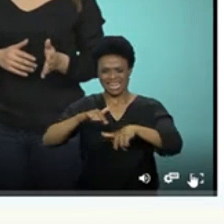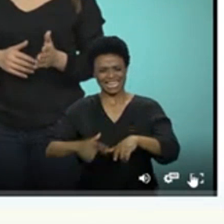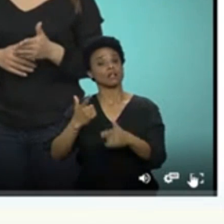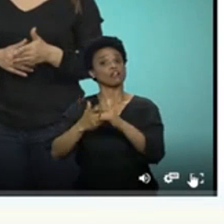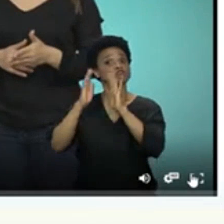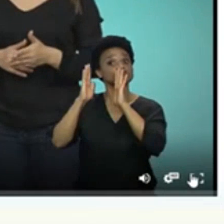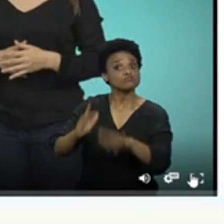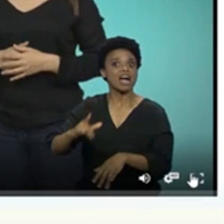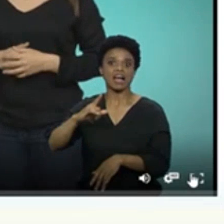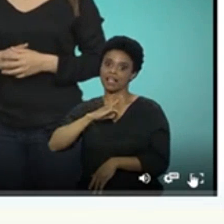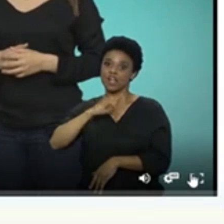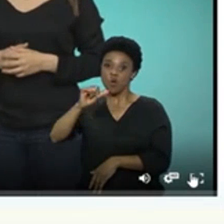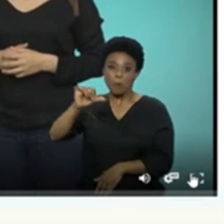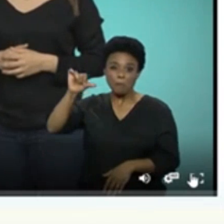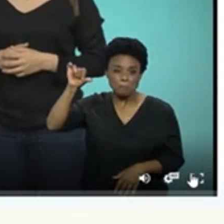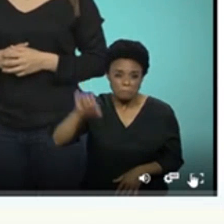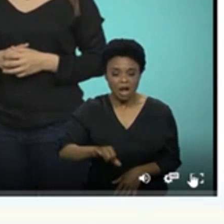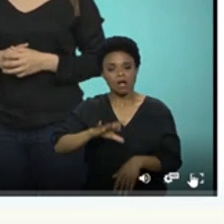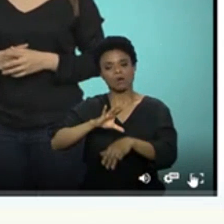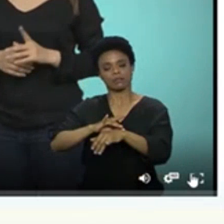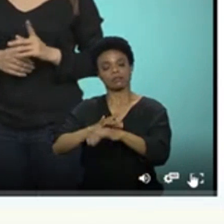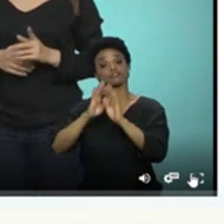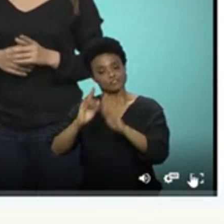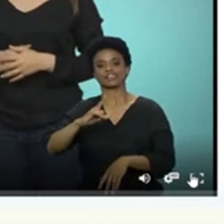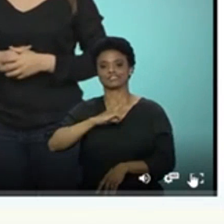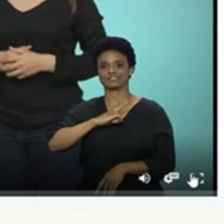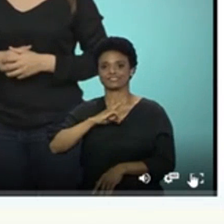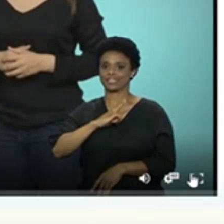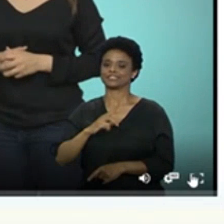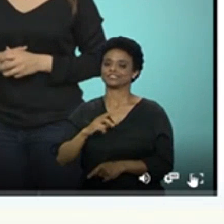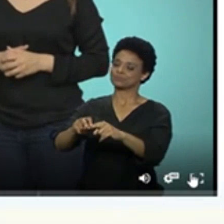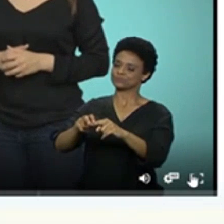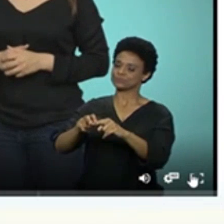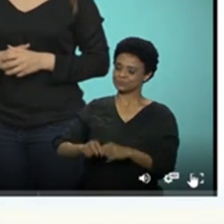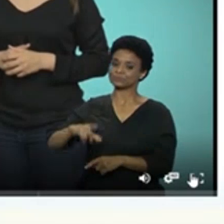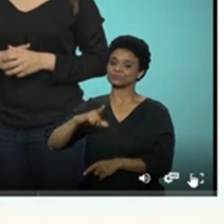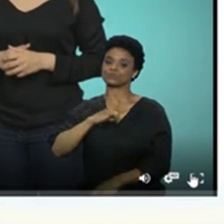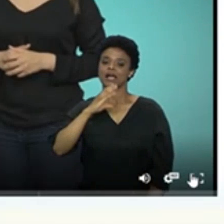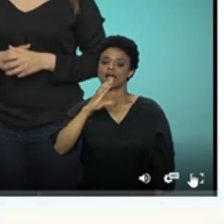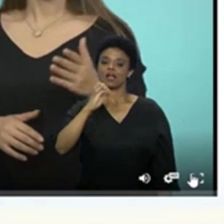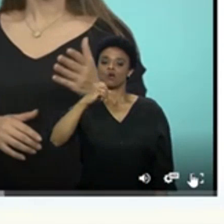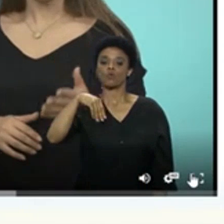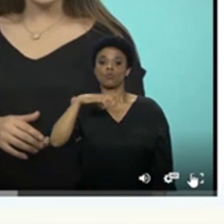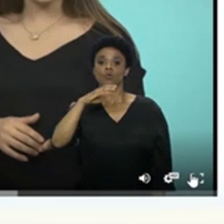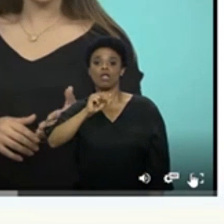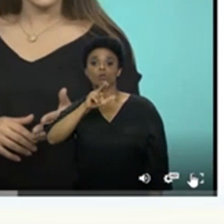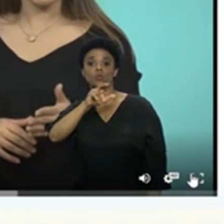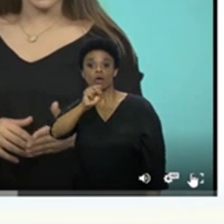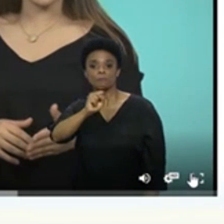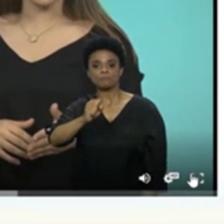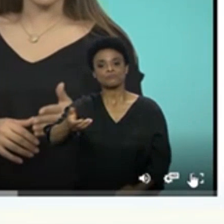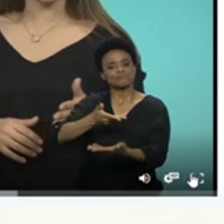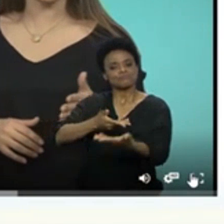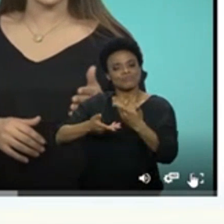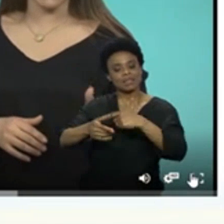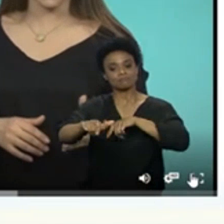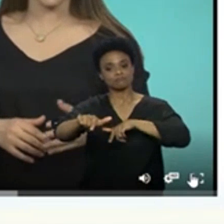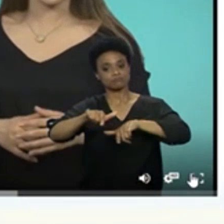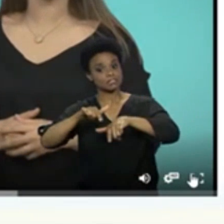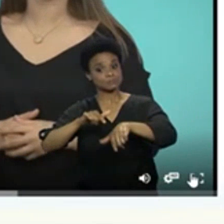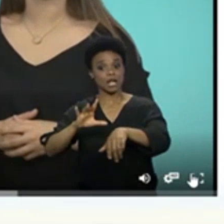já existente ou agrava uma doença já estabelecida, e por isso recebem o nome de concausa. A relação do trabalho